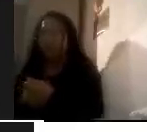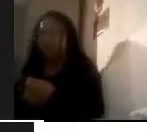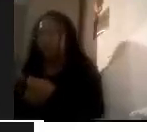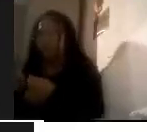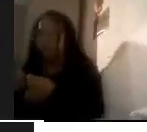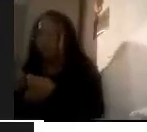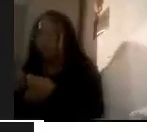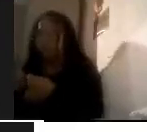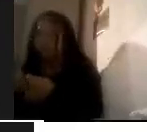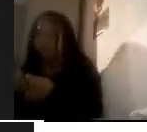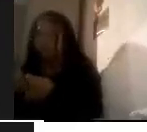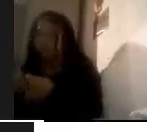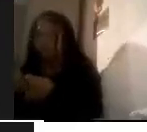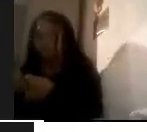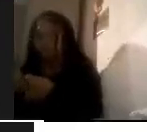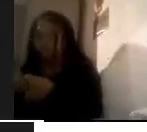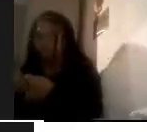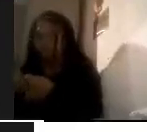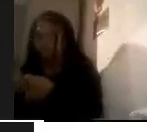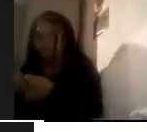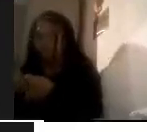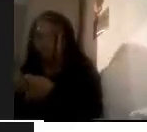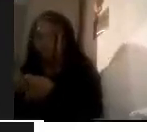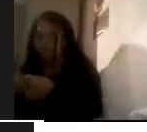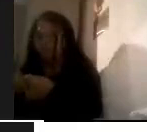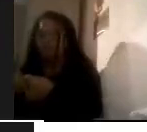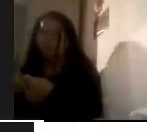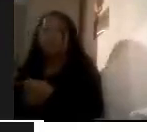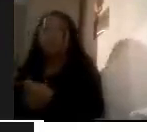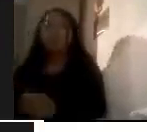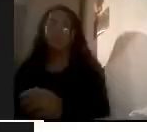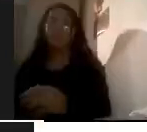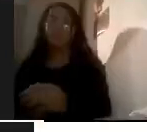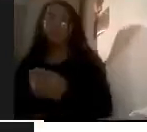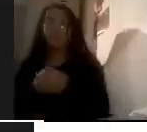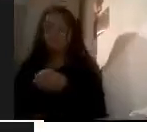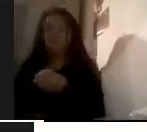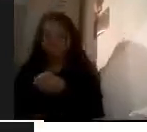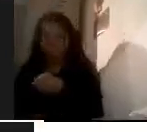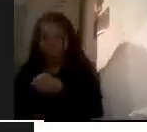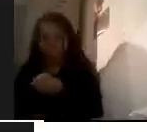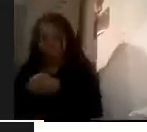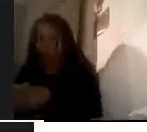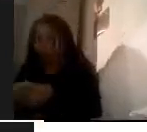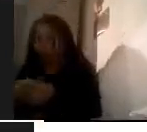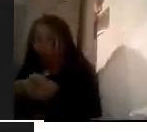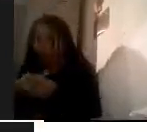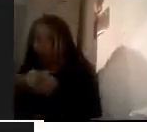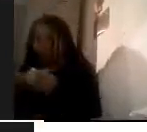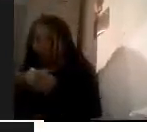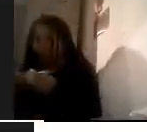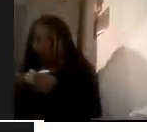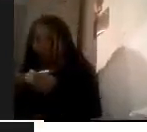Que ele pode vomitar tudo. Ele pode vomitar, pode haver sobrecarga do estômago desse bebê, tá? Então, se imagina que ele